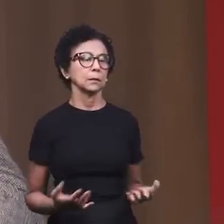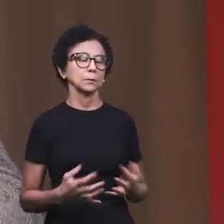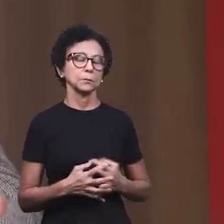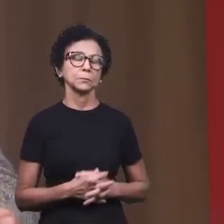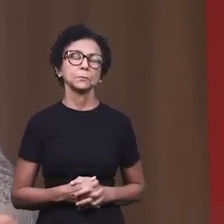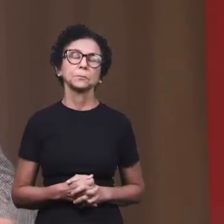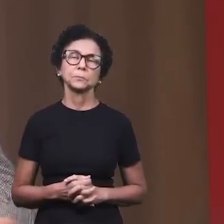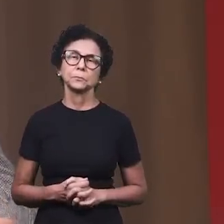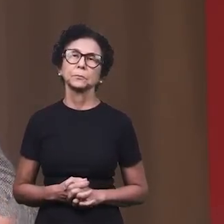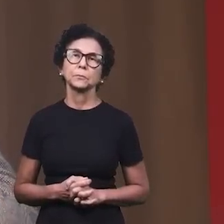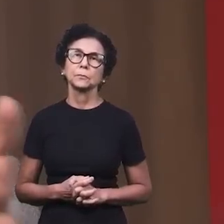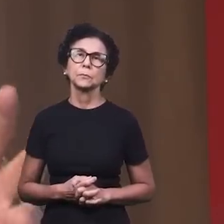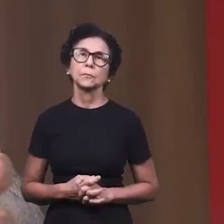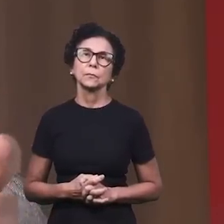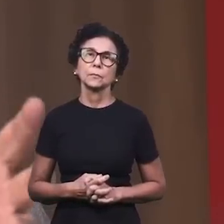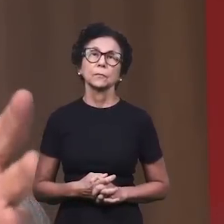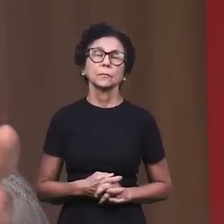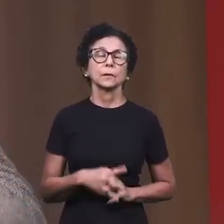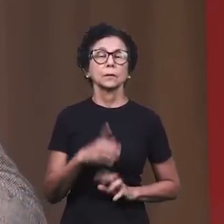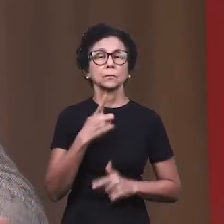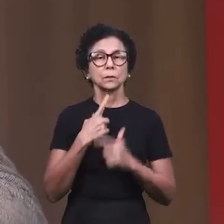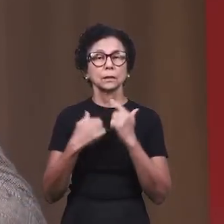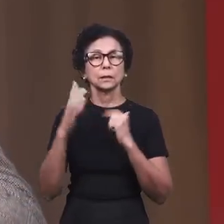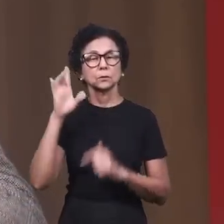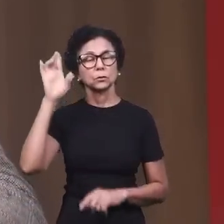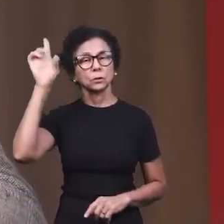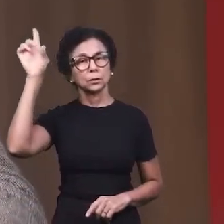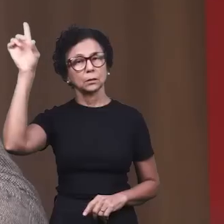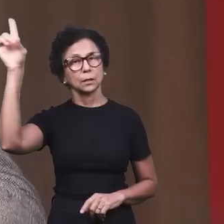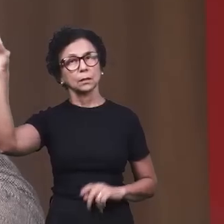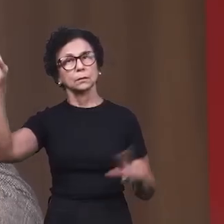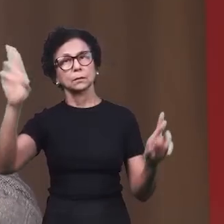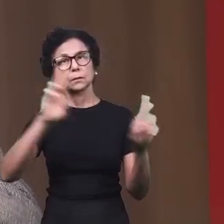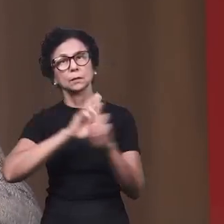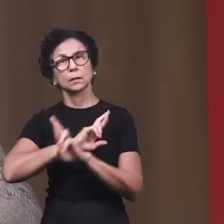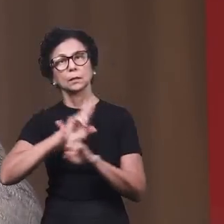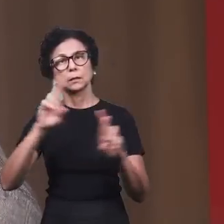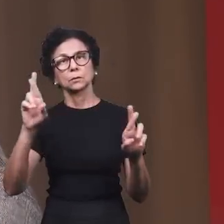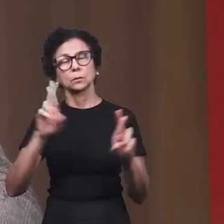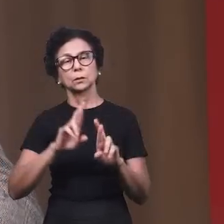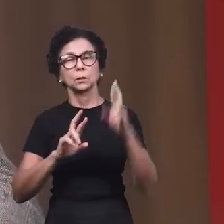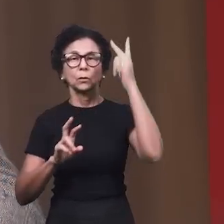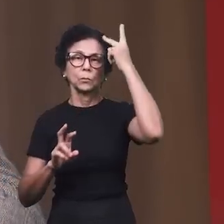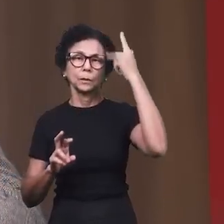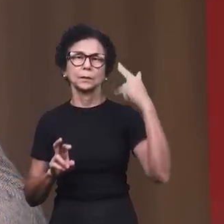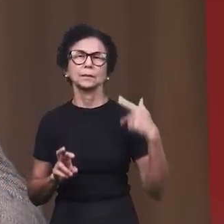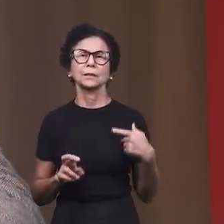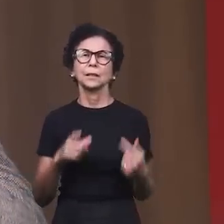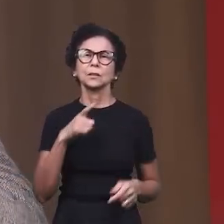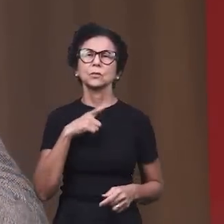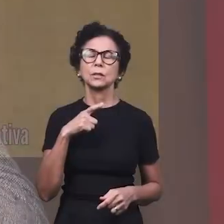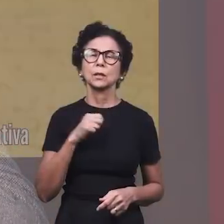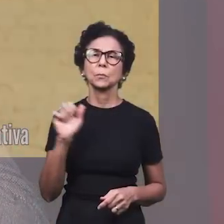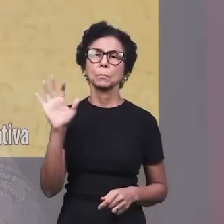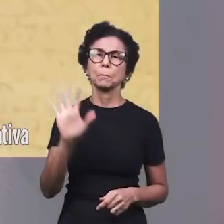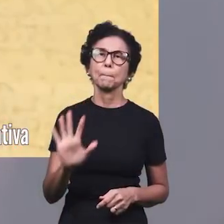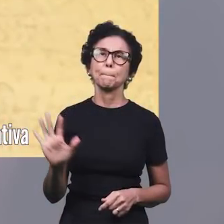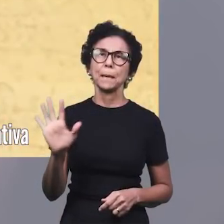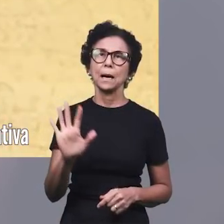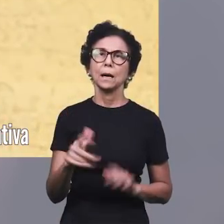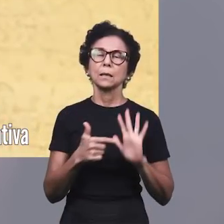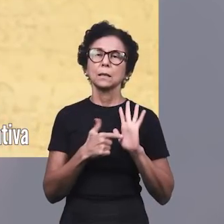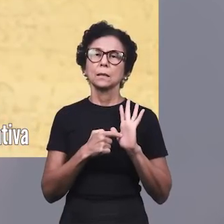que o tabernáculo era realmente isso, a vontade de Deus de se relacionar com o homem. Temos até uma figura que até